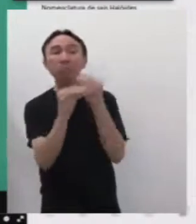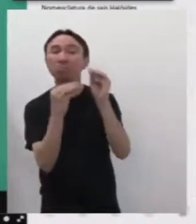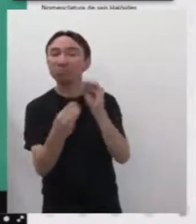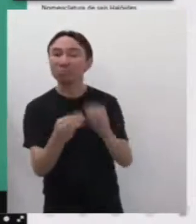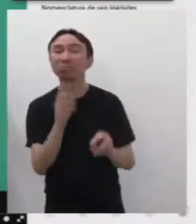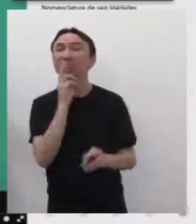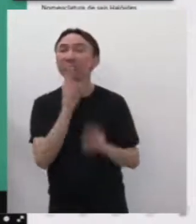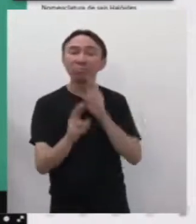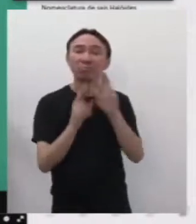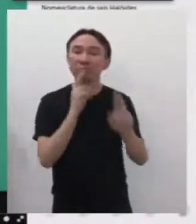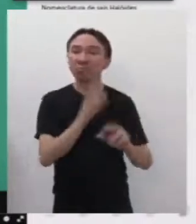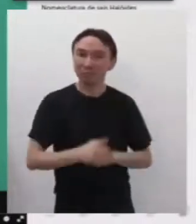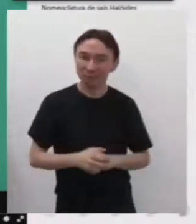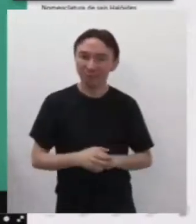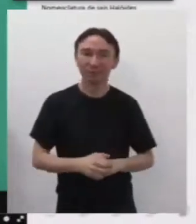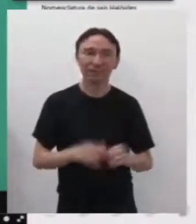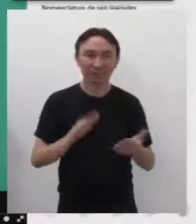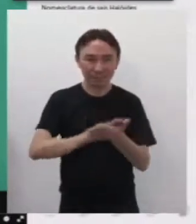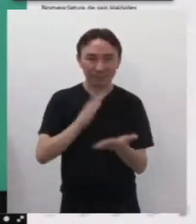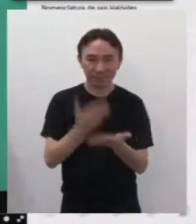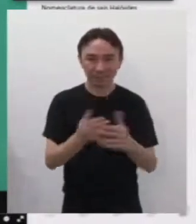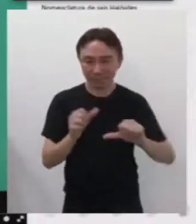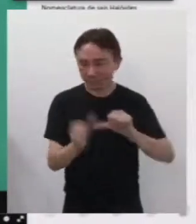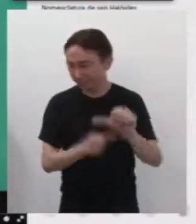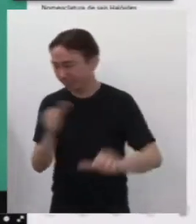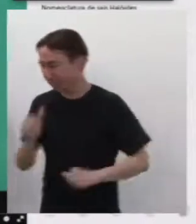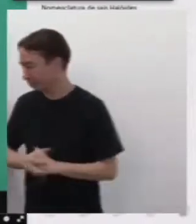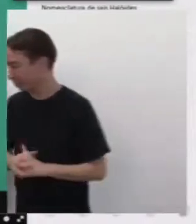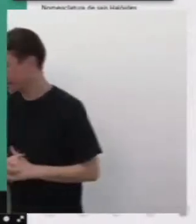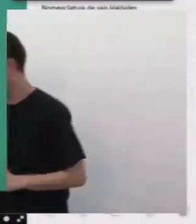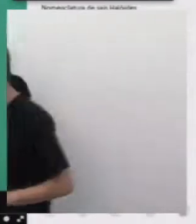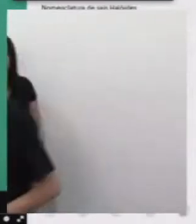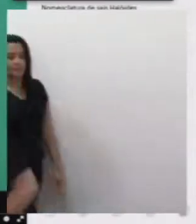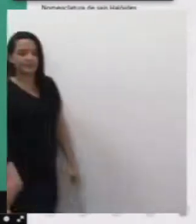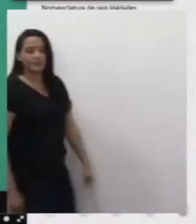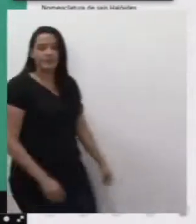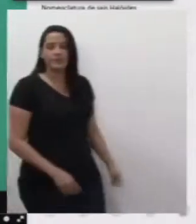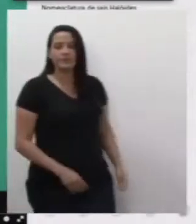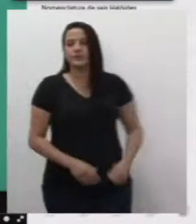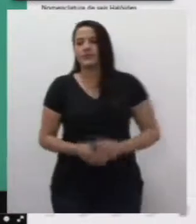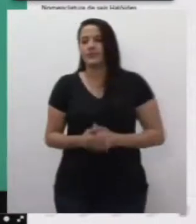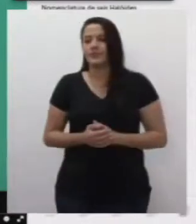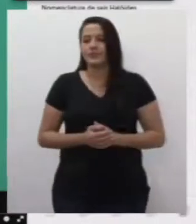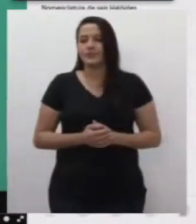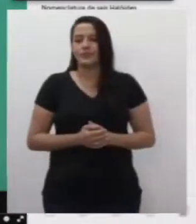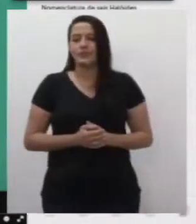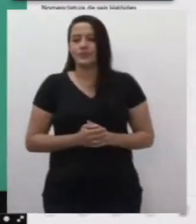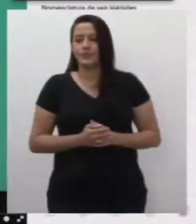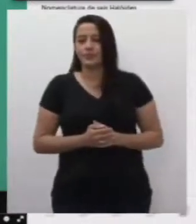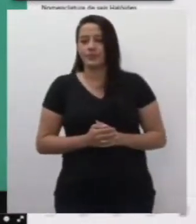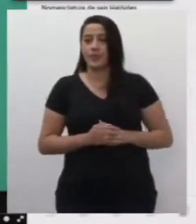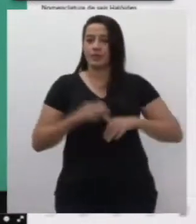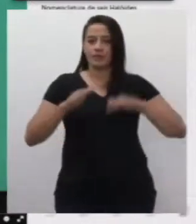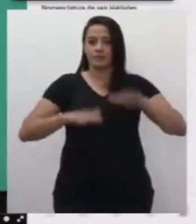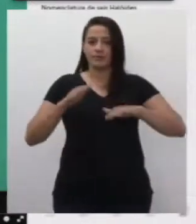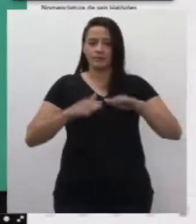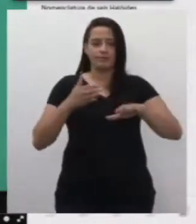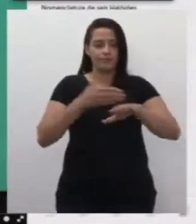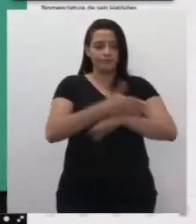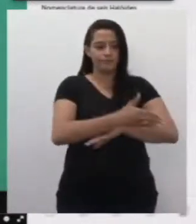simulador SISU, a gente faz uma amostragem para ver se ele passaria para aquela matéria, para aquela faculdade ou não, né?